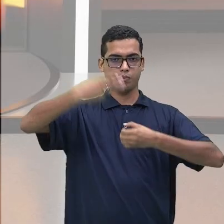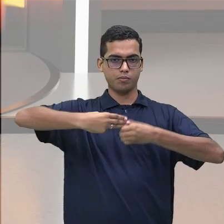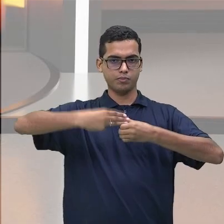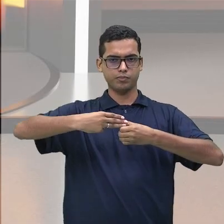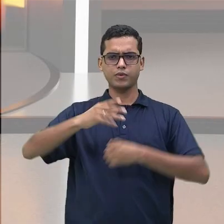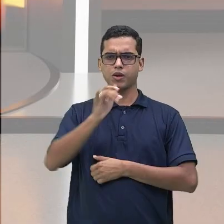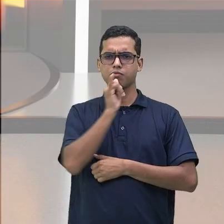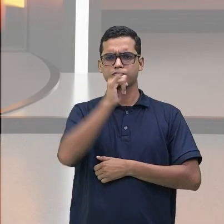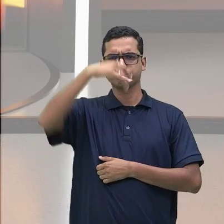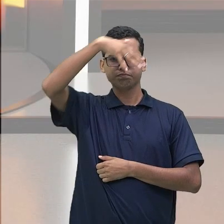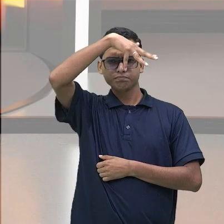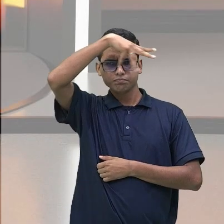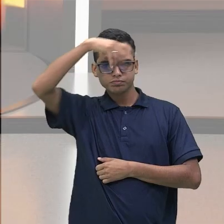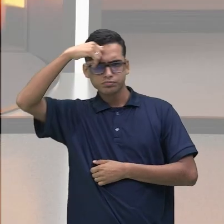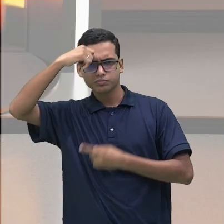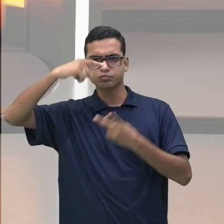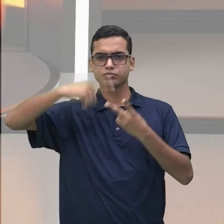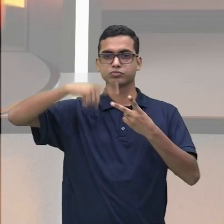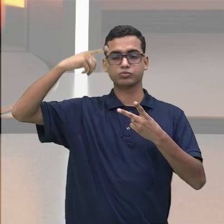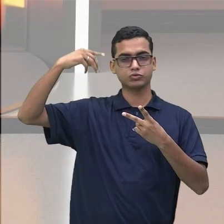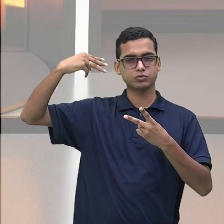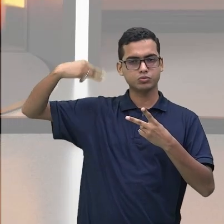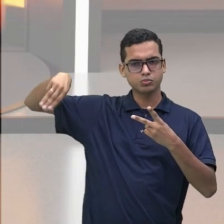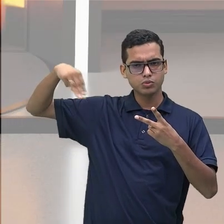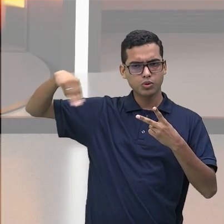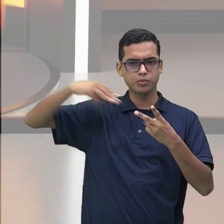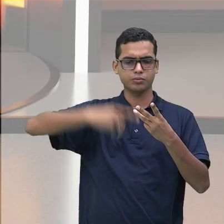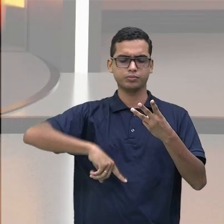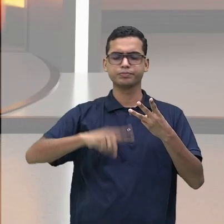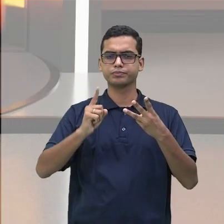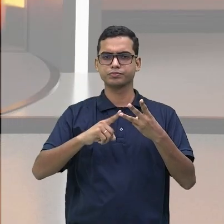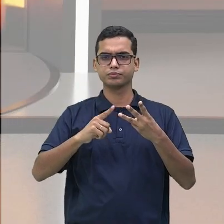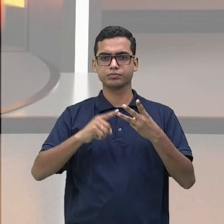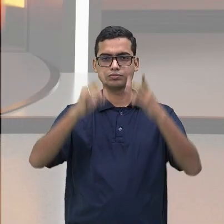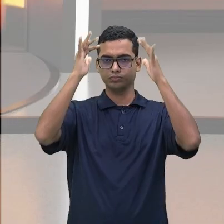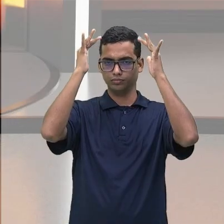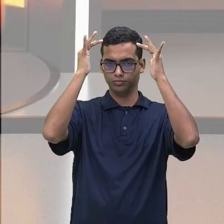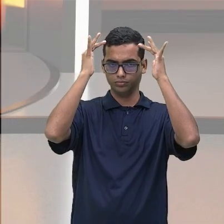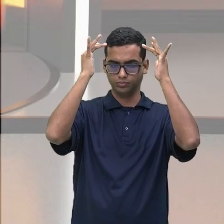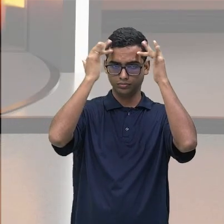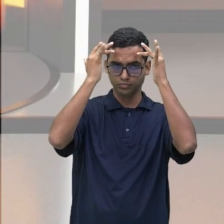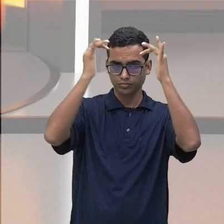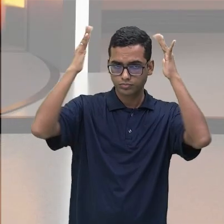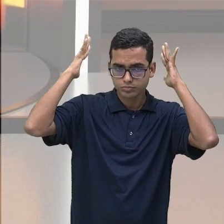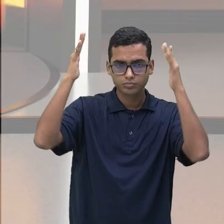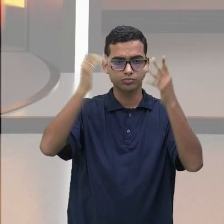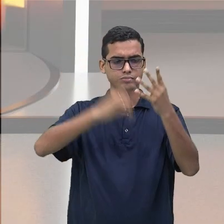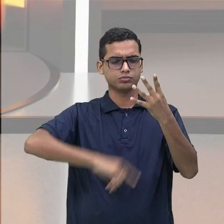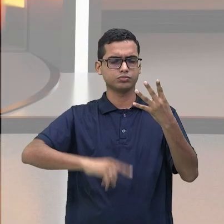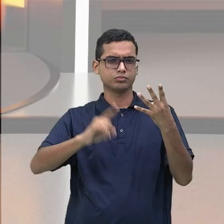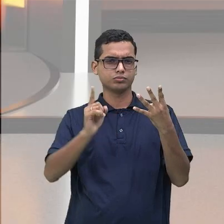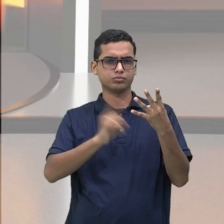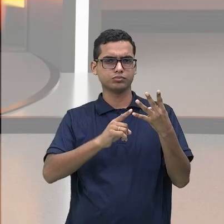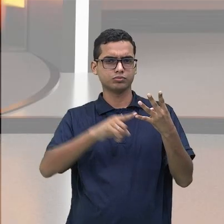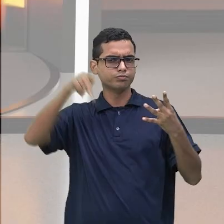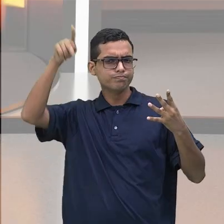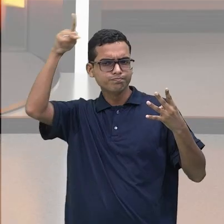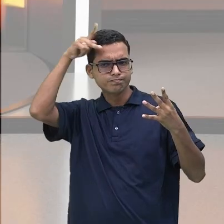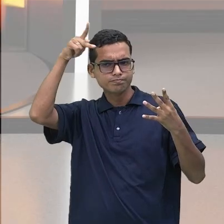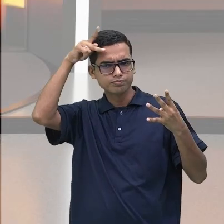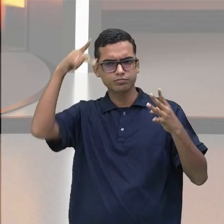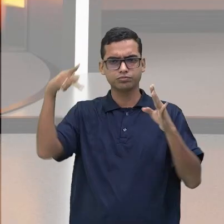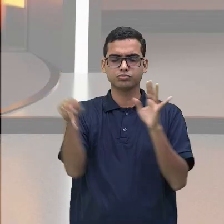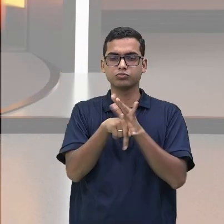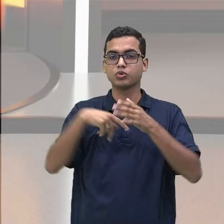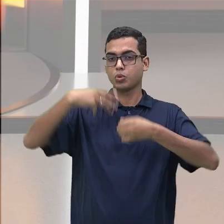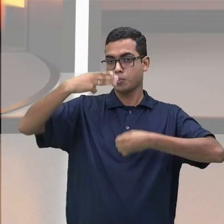Manaus, município de Manacapuru, município de Pixuna, né, município de Parintins. Então, a gente observa que o município ele